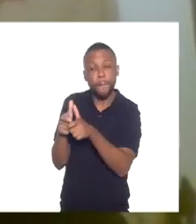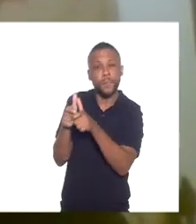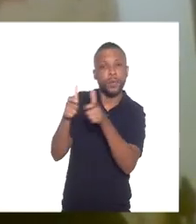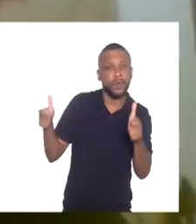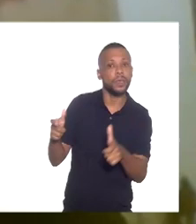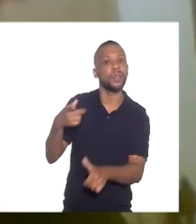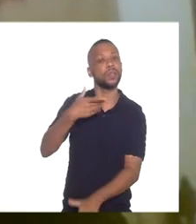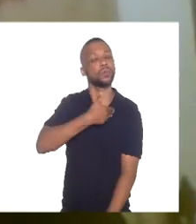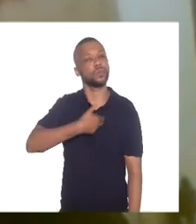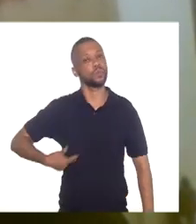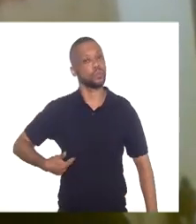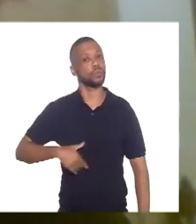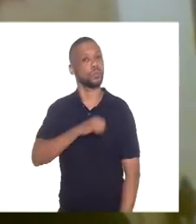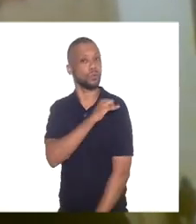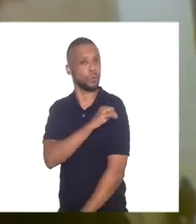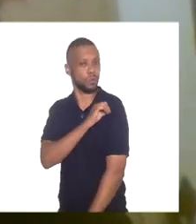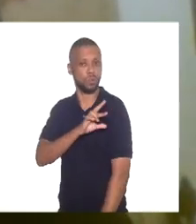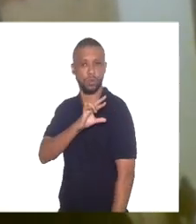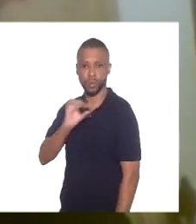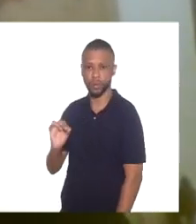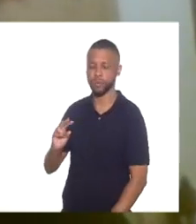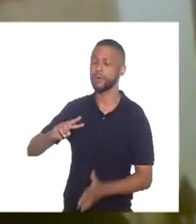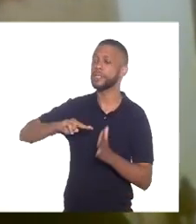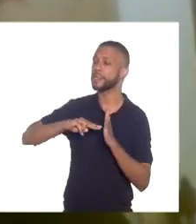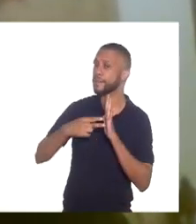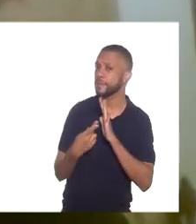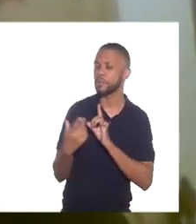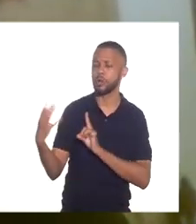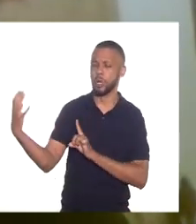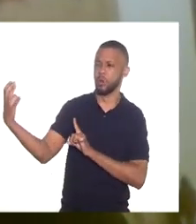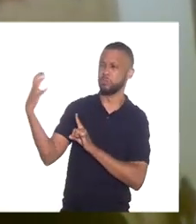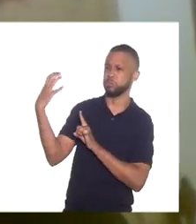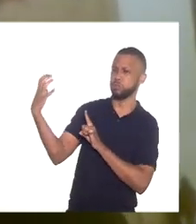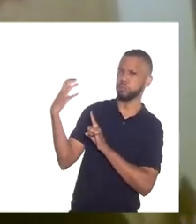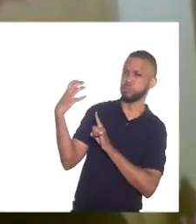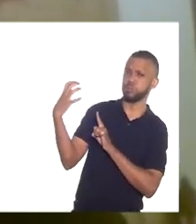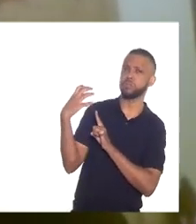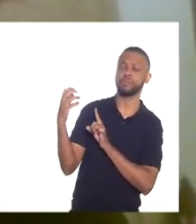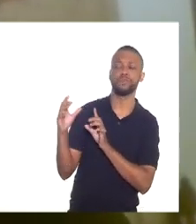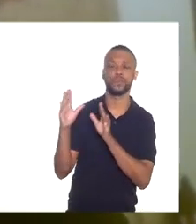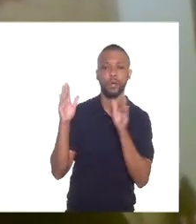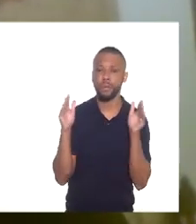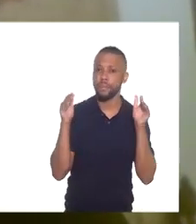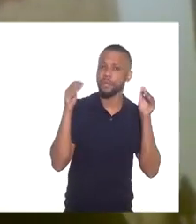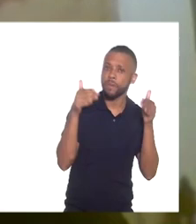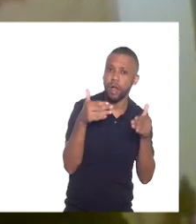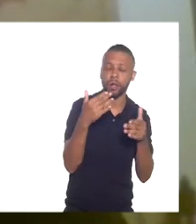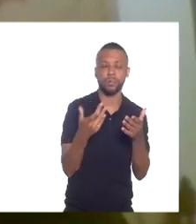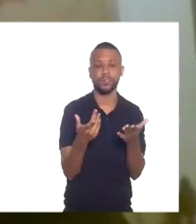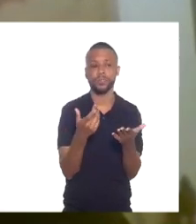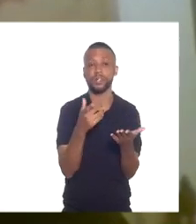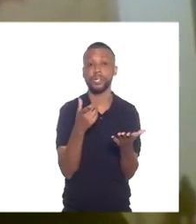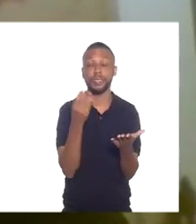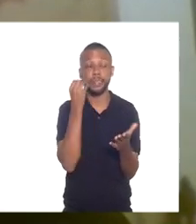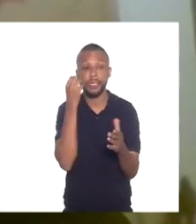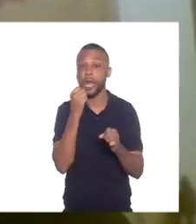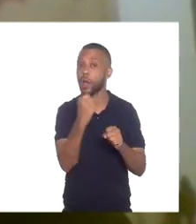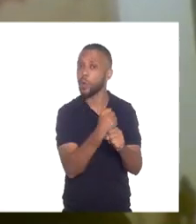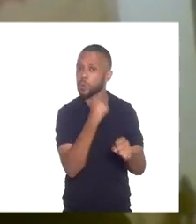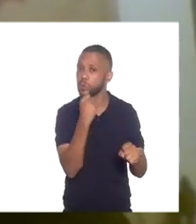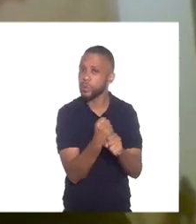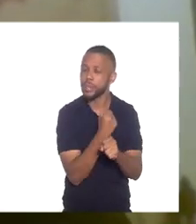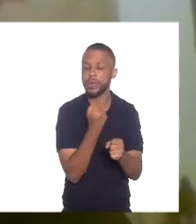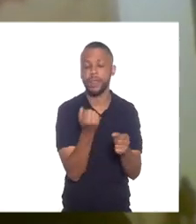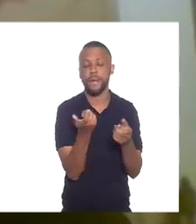Isso significa uma pressão muito grande em termos de instalações portuárias, né,